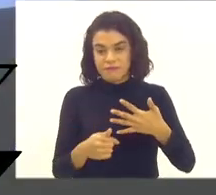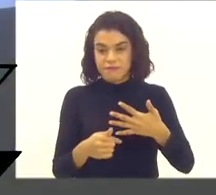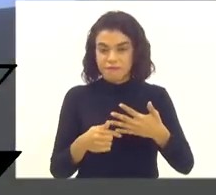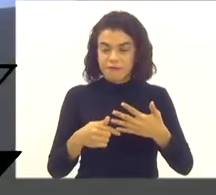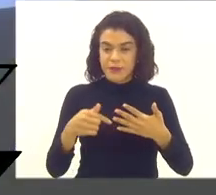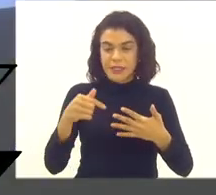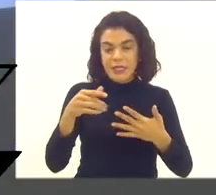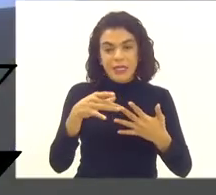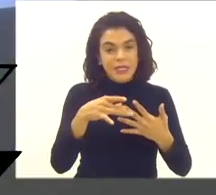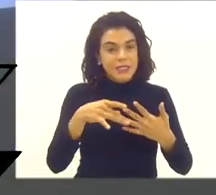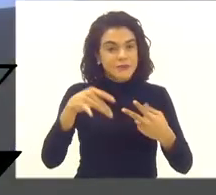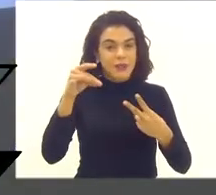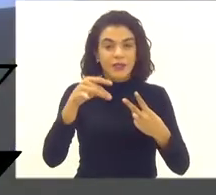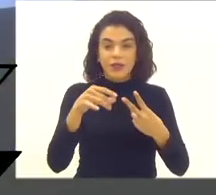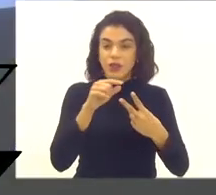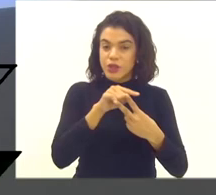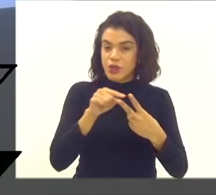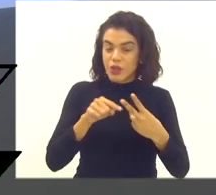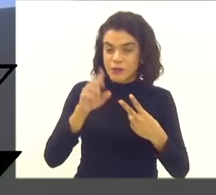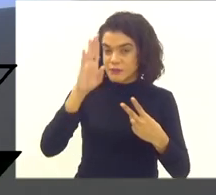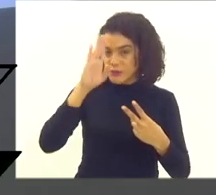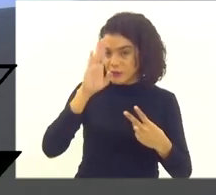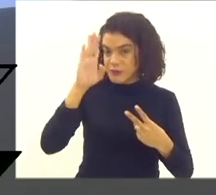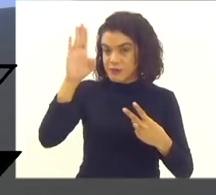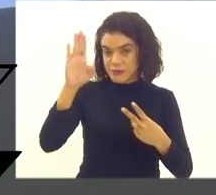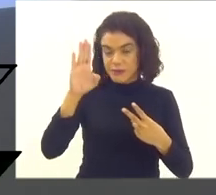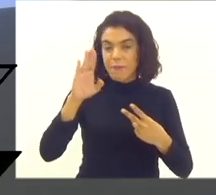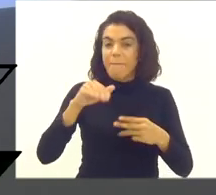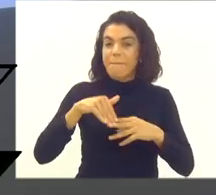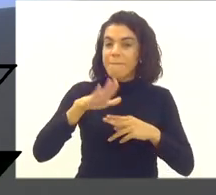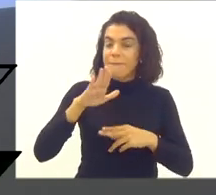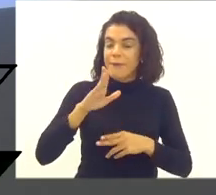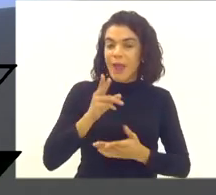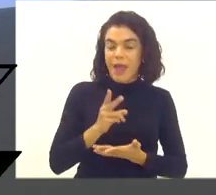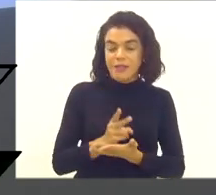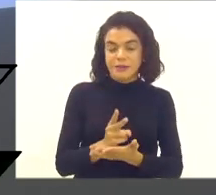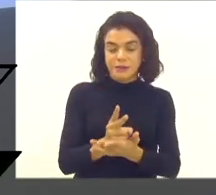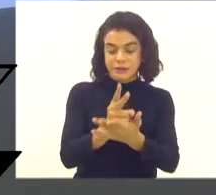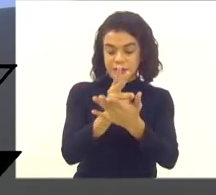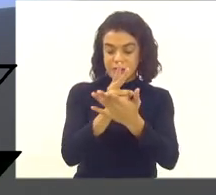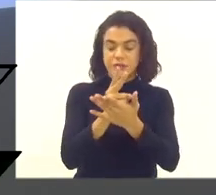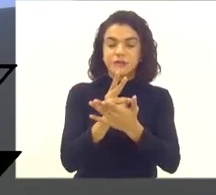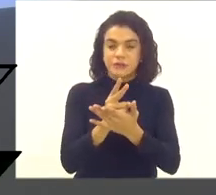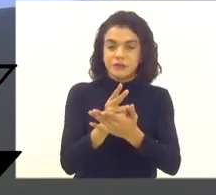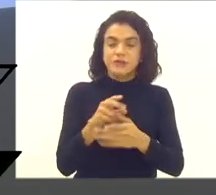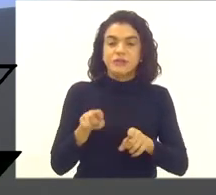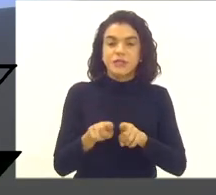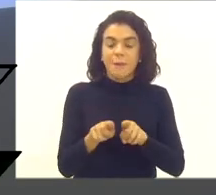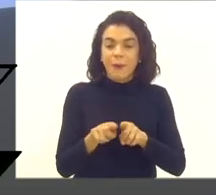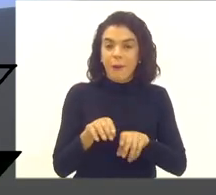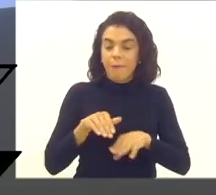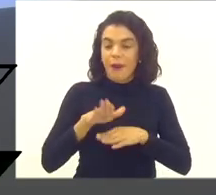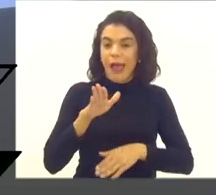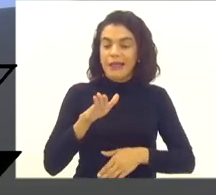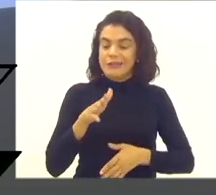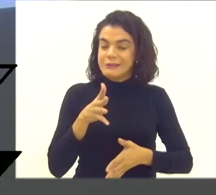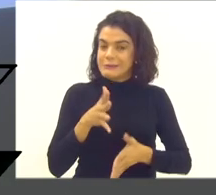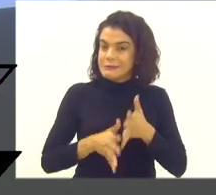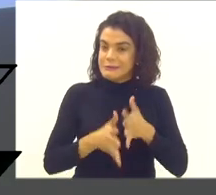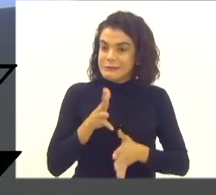especificamente os dois tipos de ataques que eu acho que são os mais frequentes e que são os mais impactantes